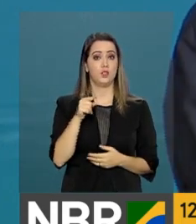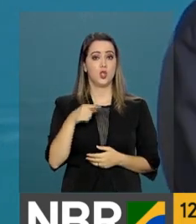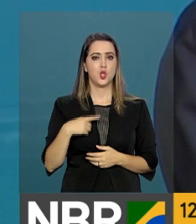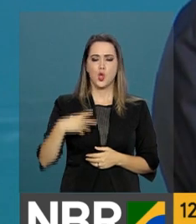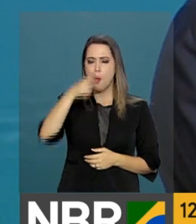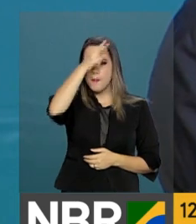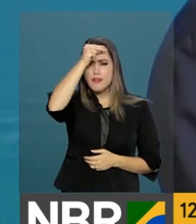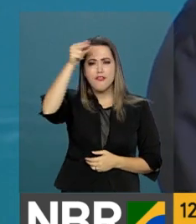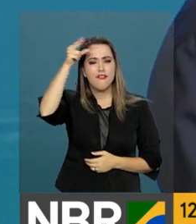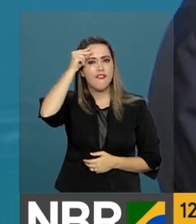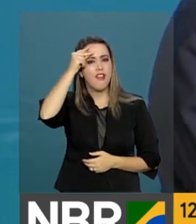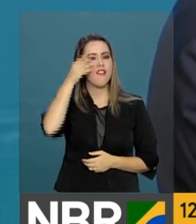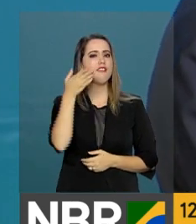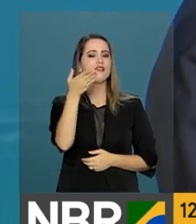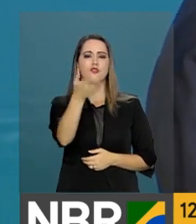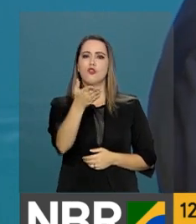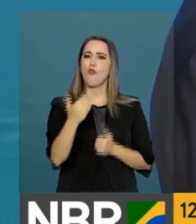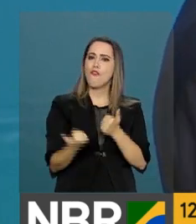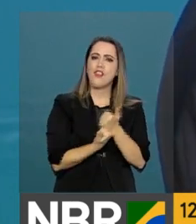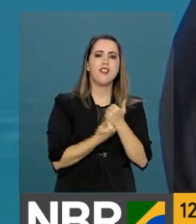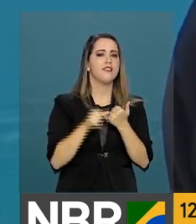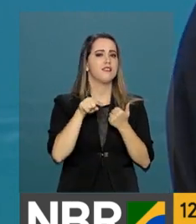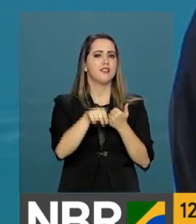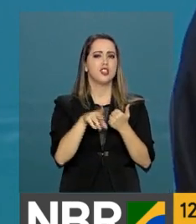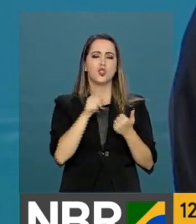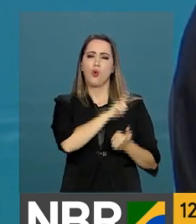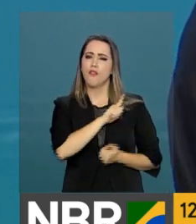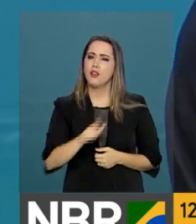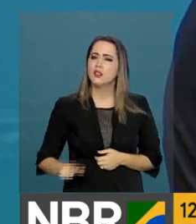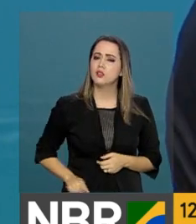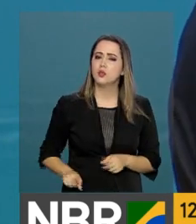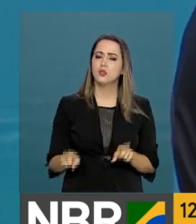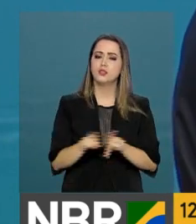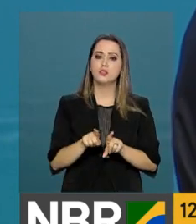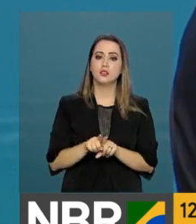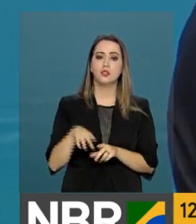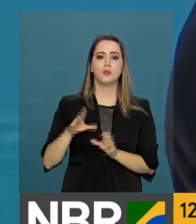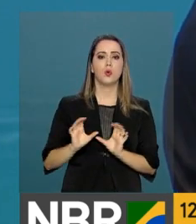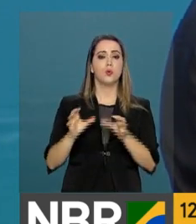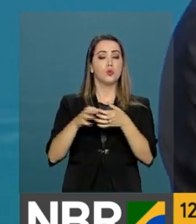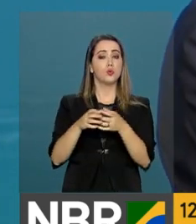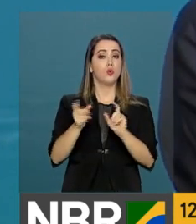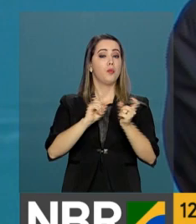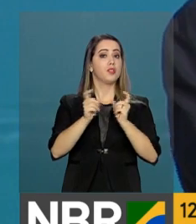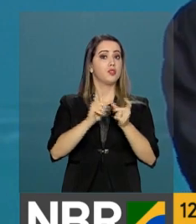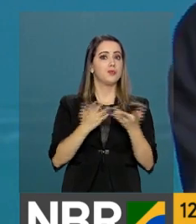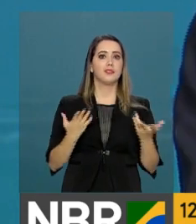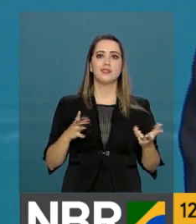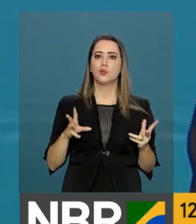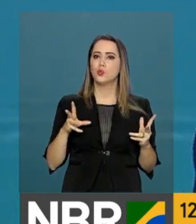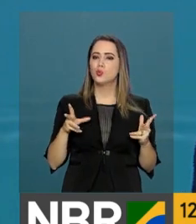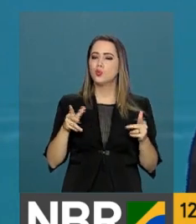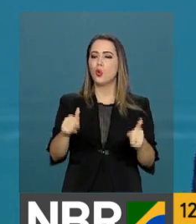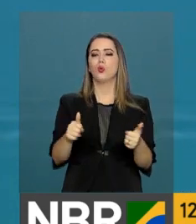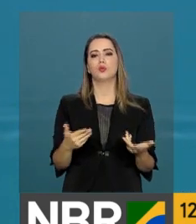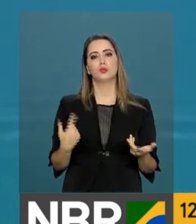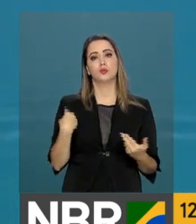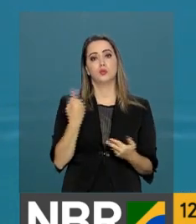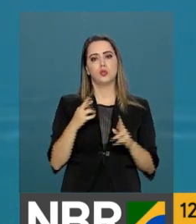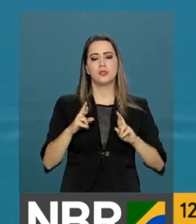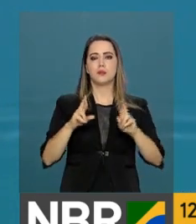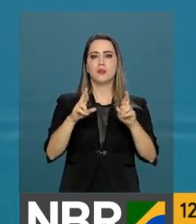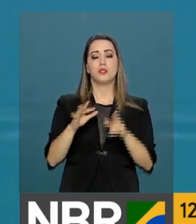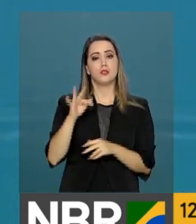dos prefeitos, prefeitas, vice-prefeitos, governadores, agentes federais, enfim, esperança